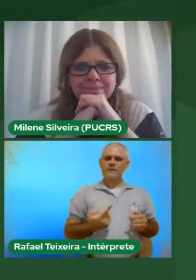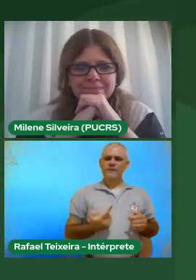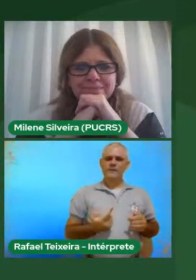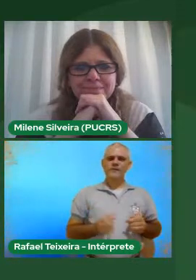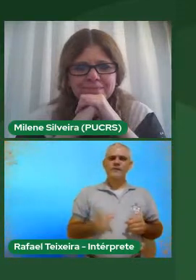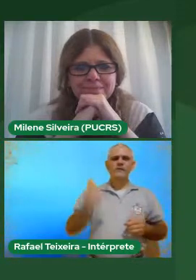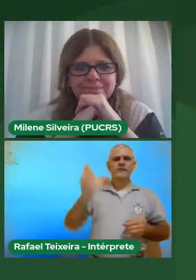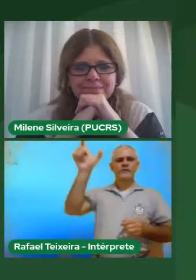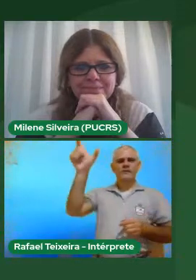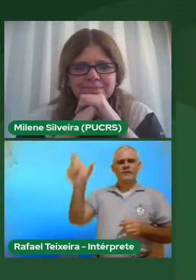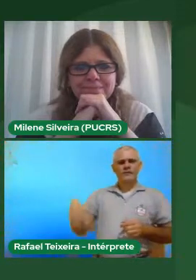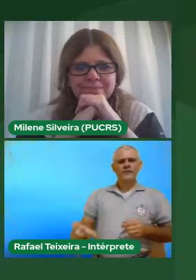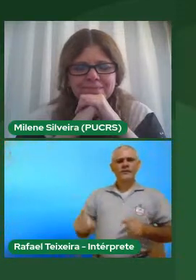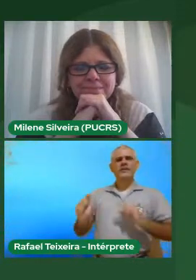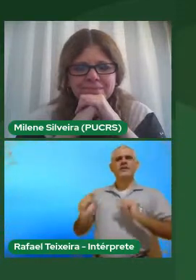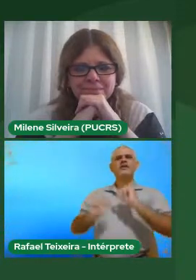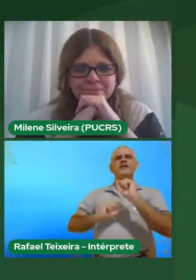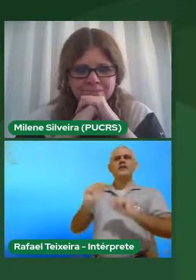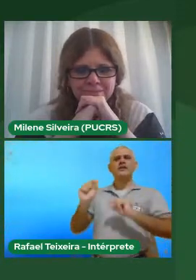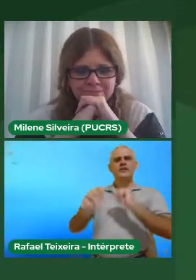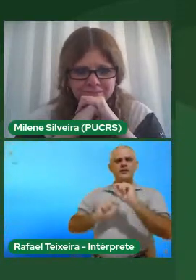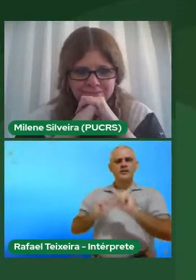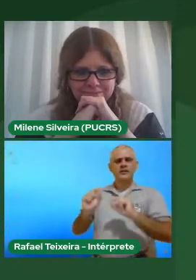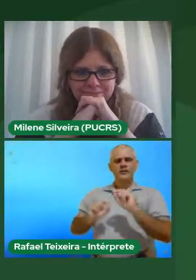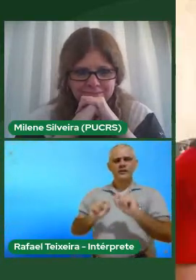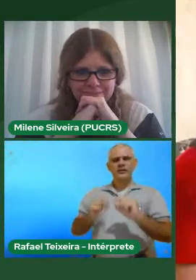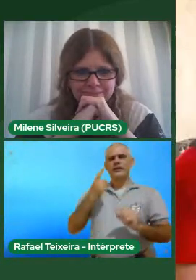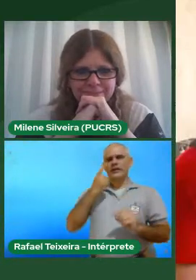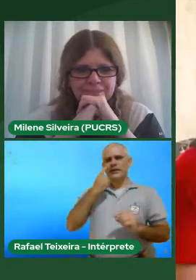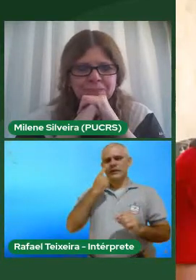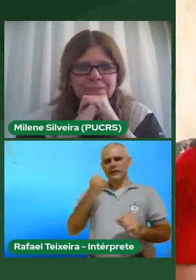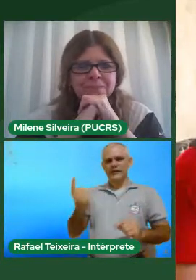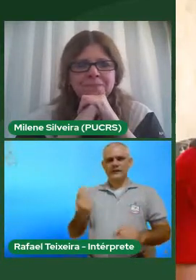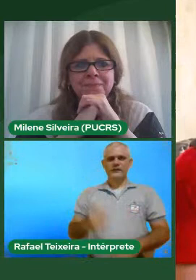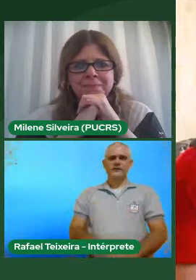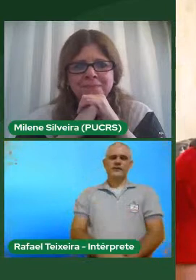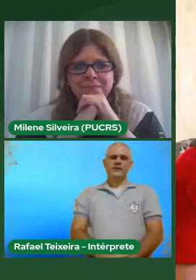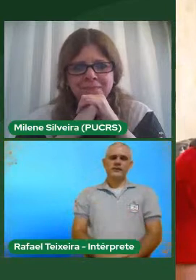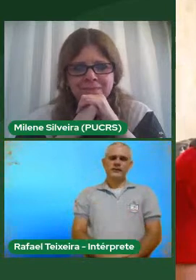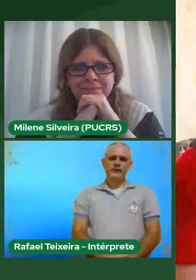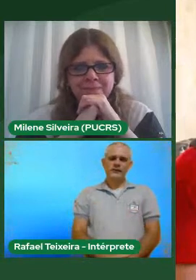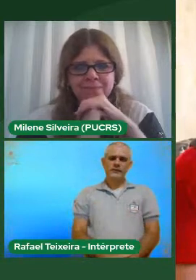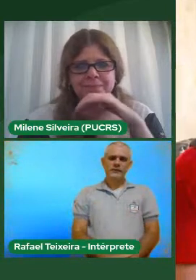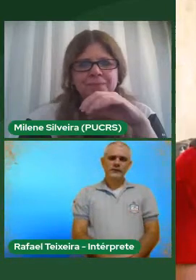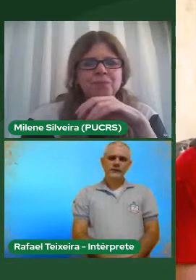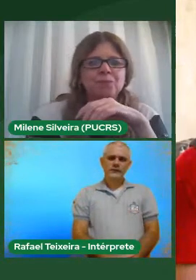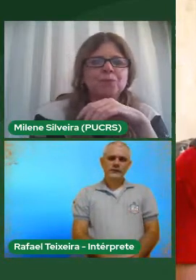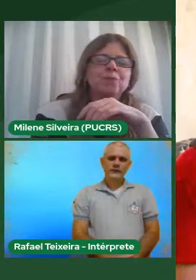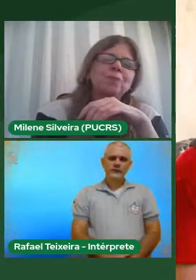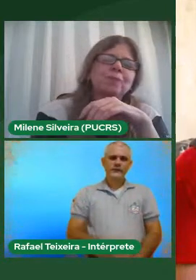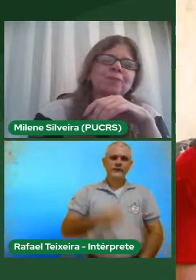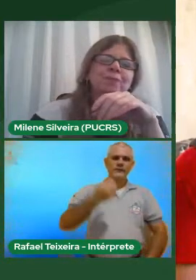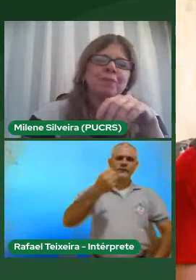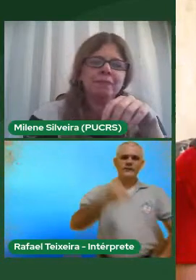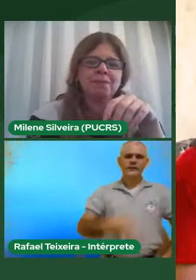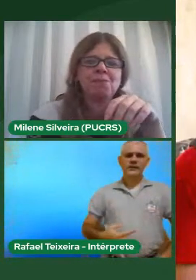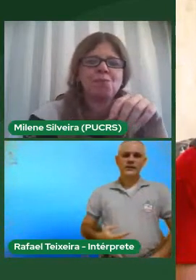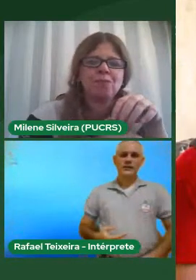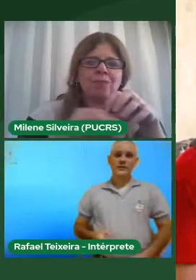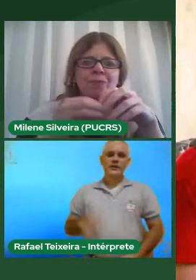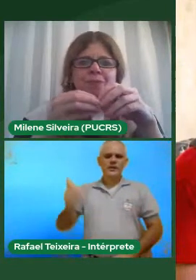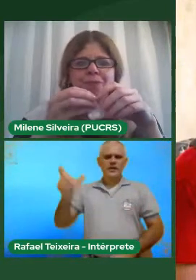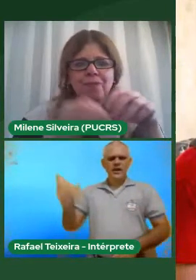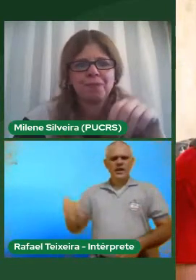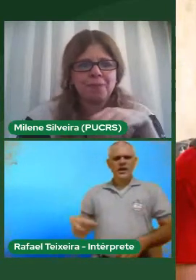próxima dela, seu esposo Scuri, que comentou: como orientadora da pós-graduação em IHC, me marcou